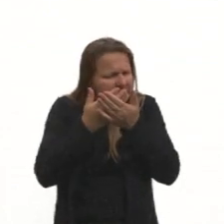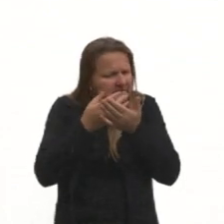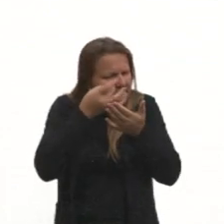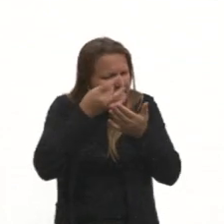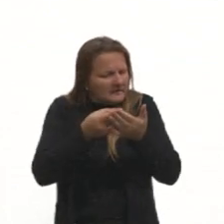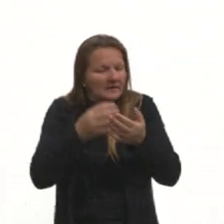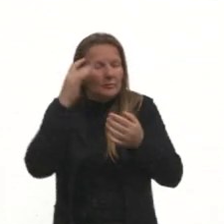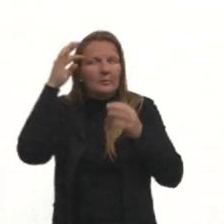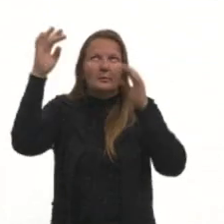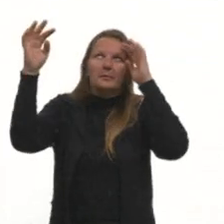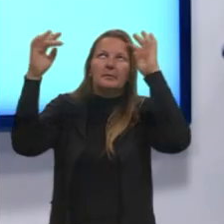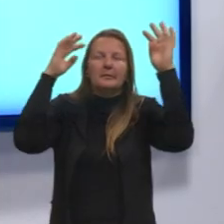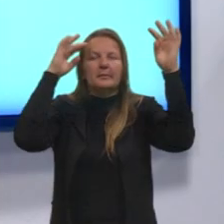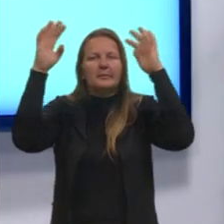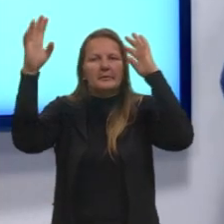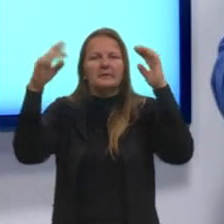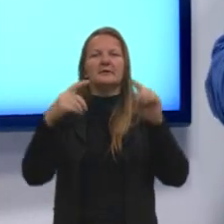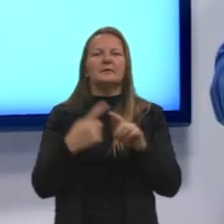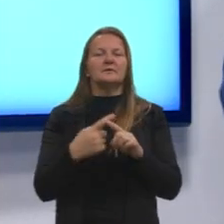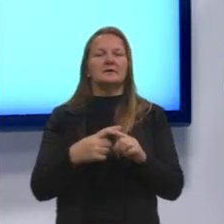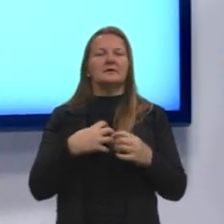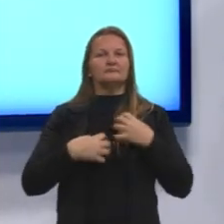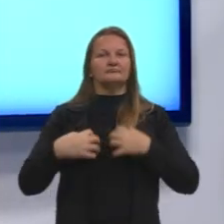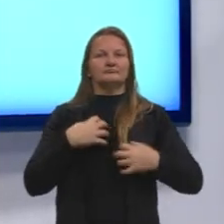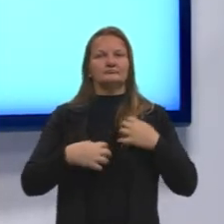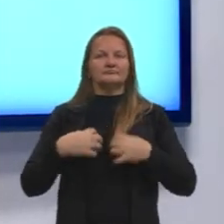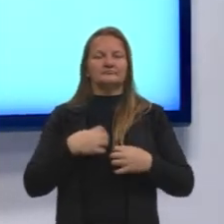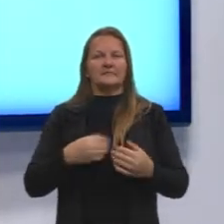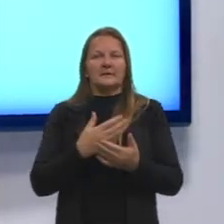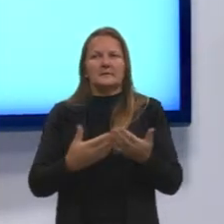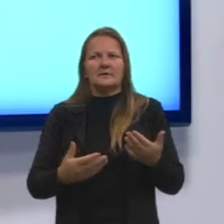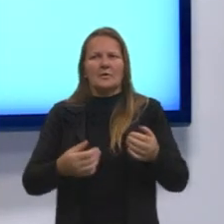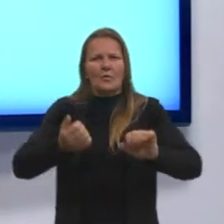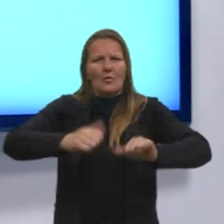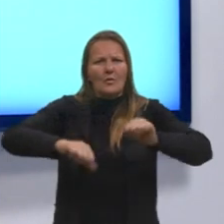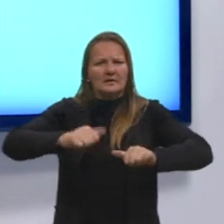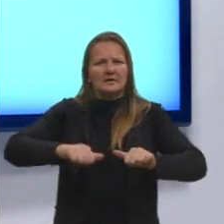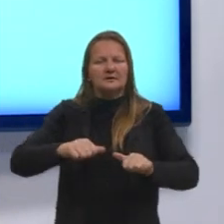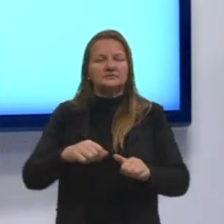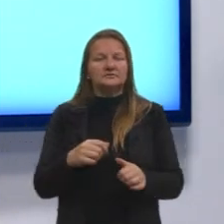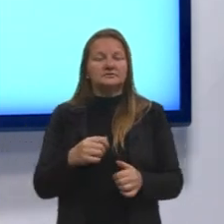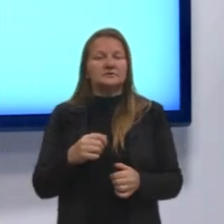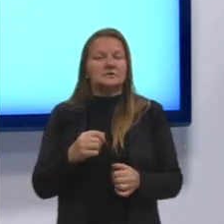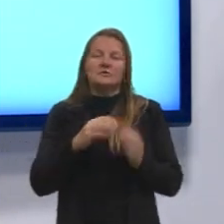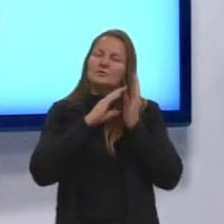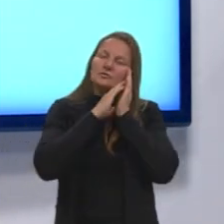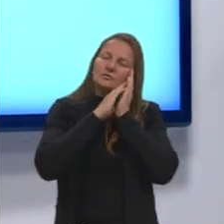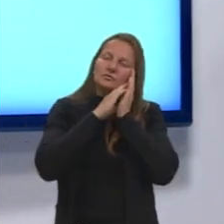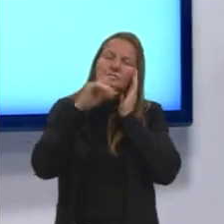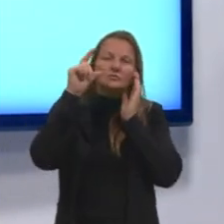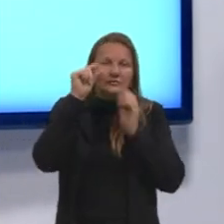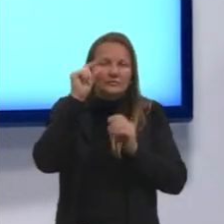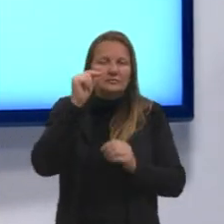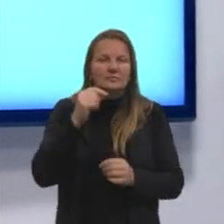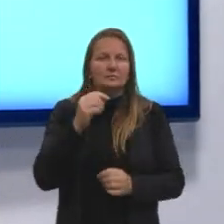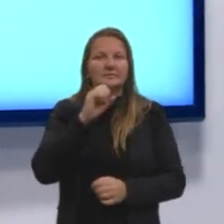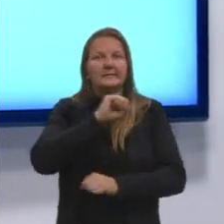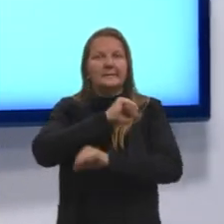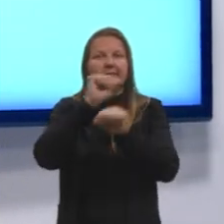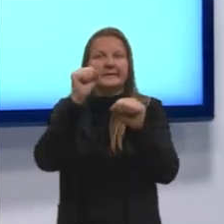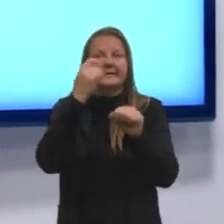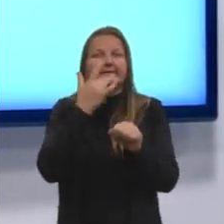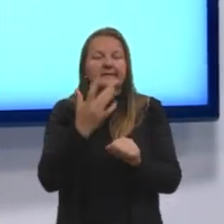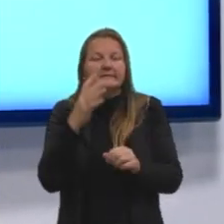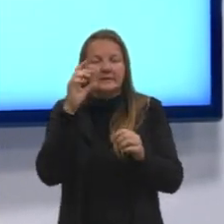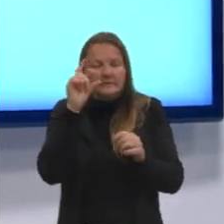né lidar com a ansiedade né perder ali a qualidade do sono e daí durante o dia tu tá cansado Tu já tá